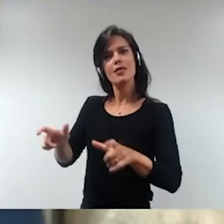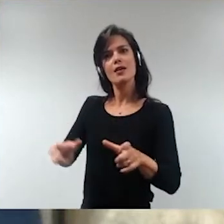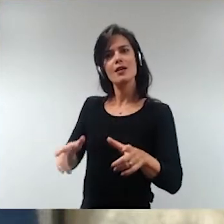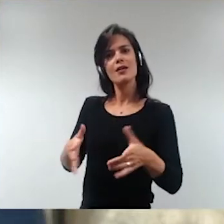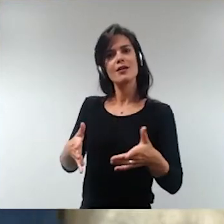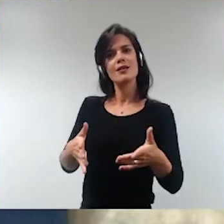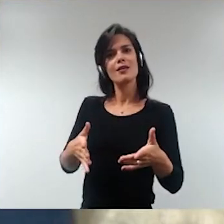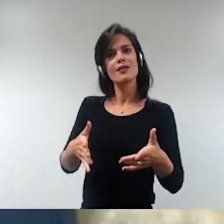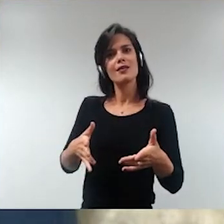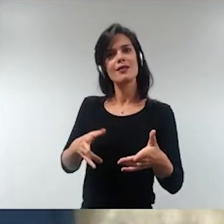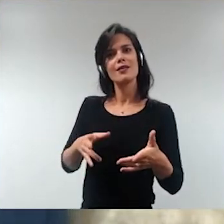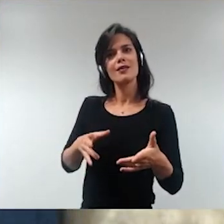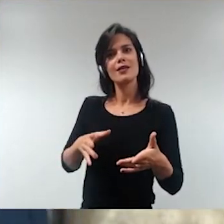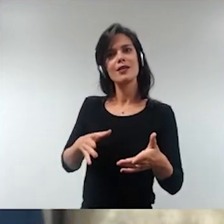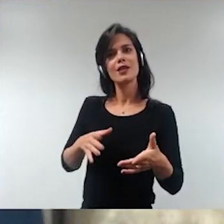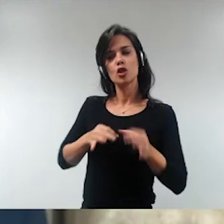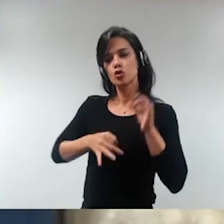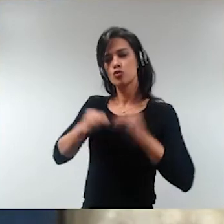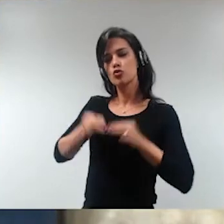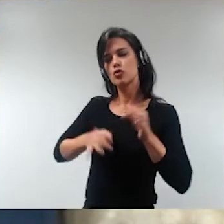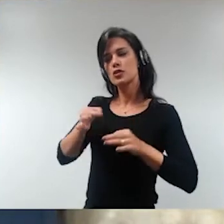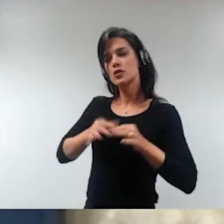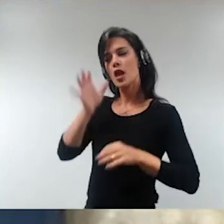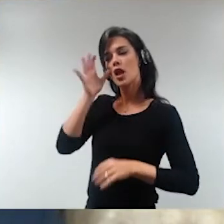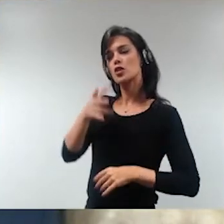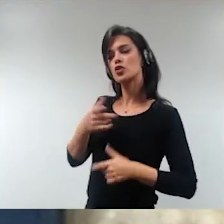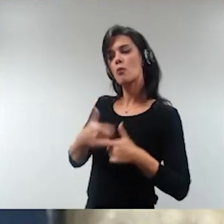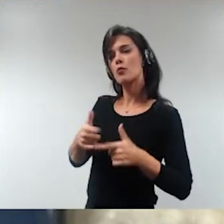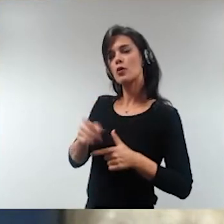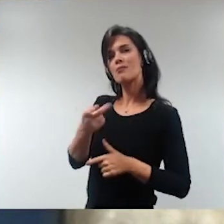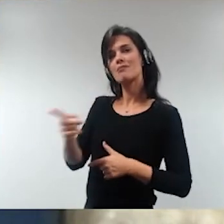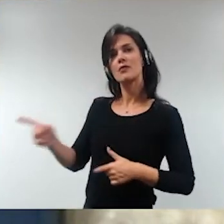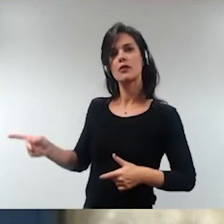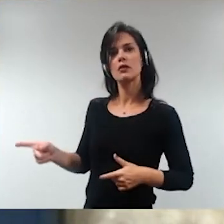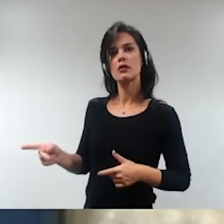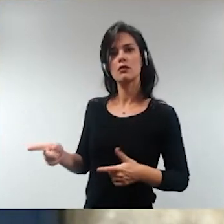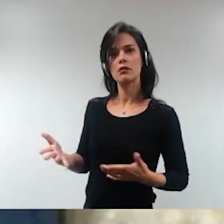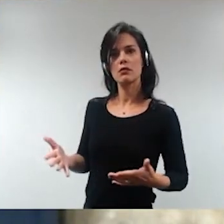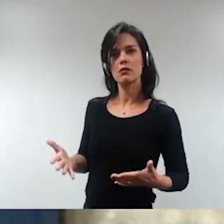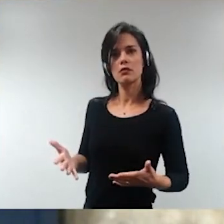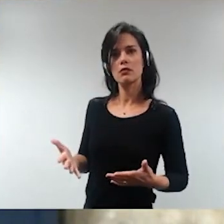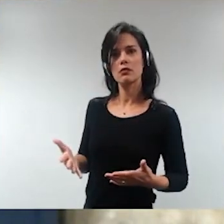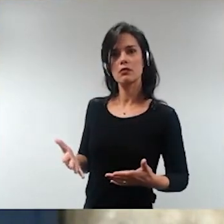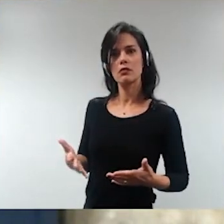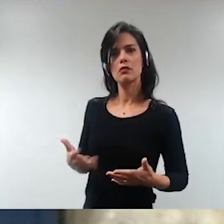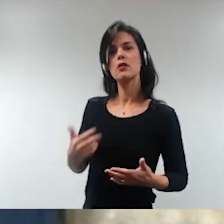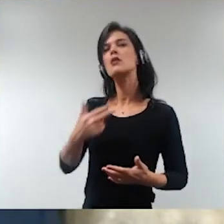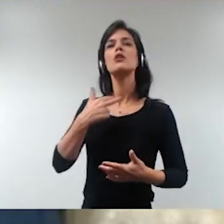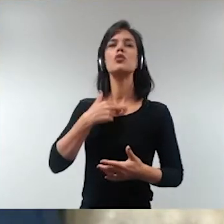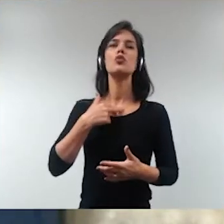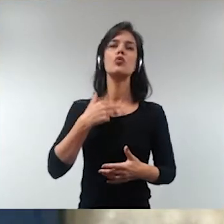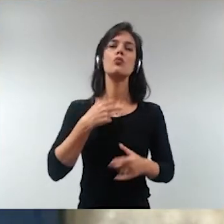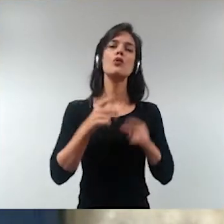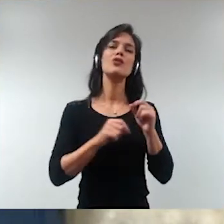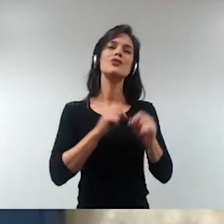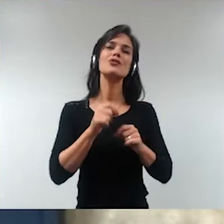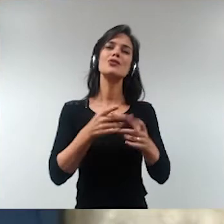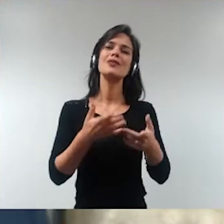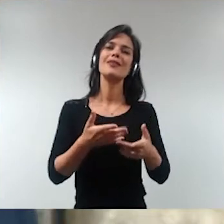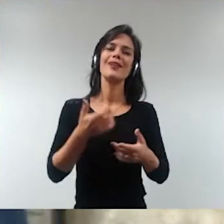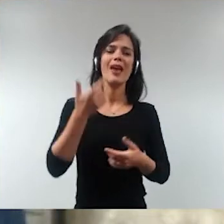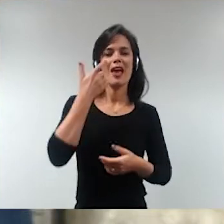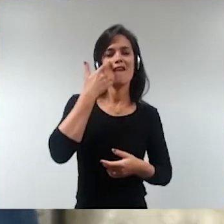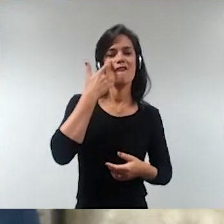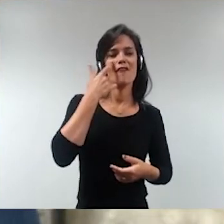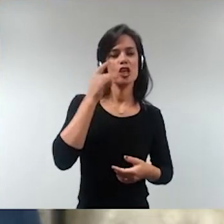decididas pelo judiciário todos os dias. E a gente não pode medir a eficiência do judiciário tão somente